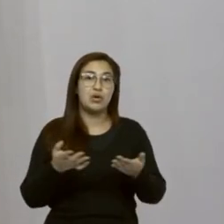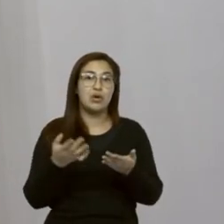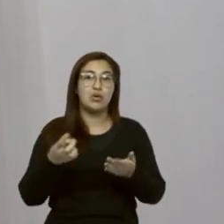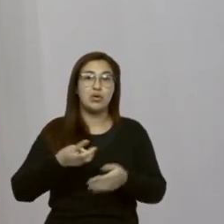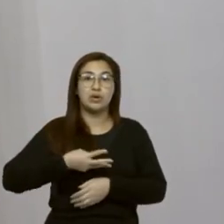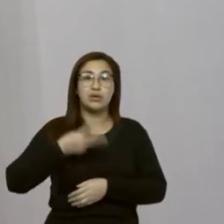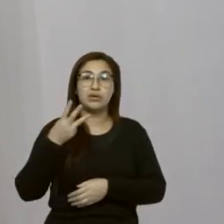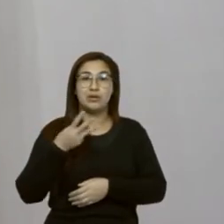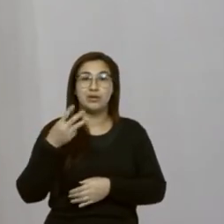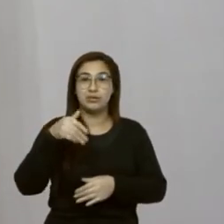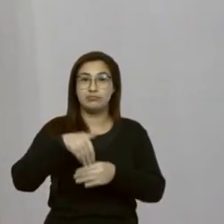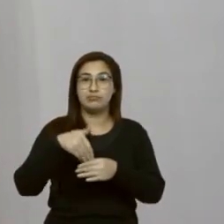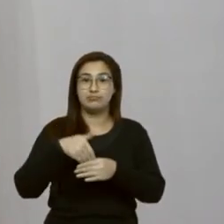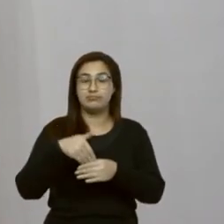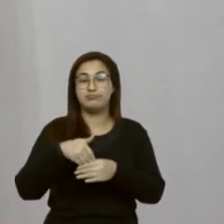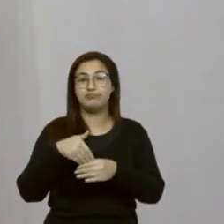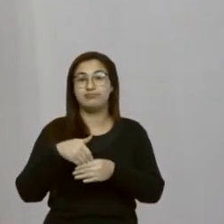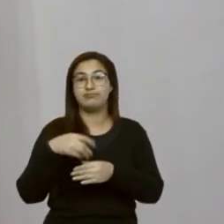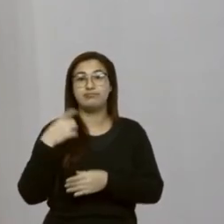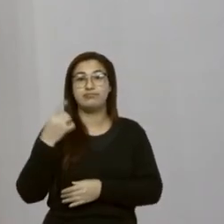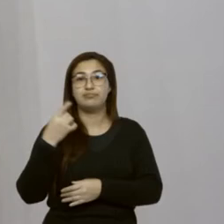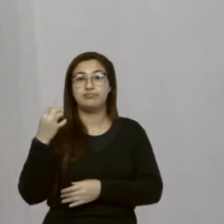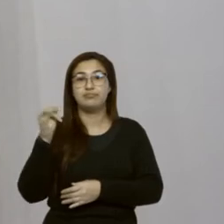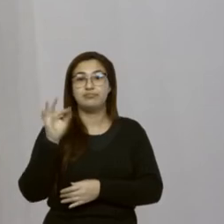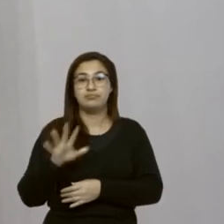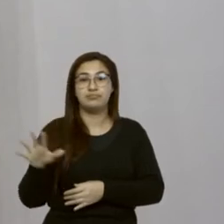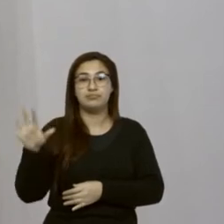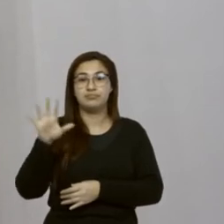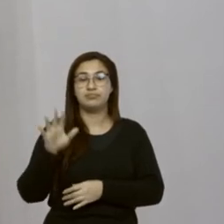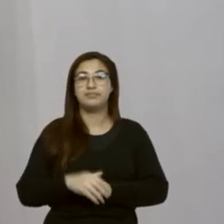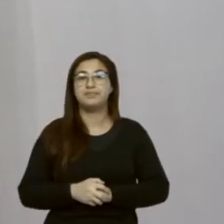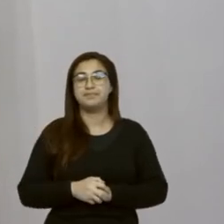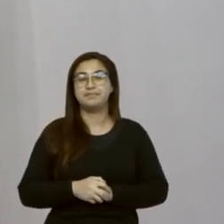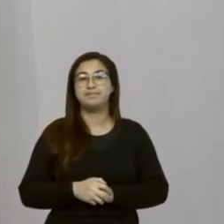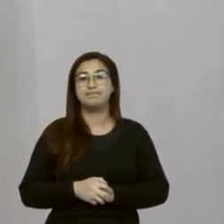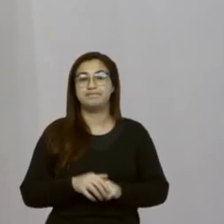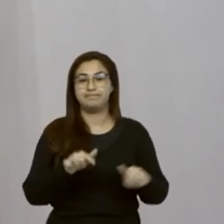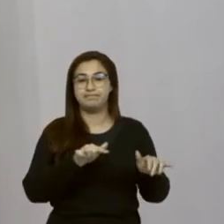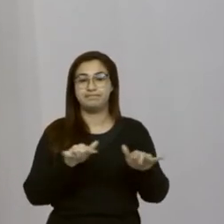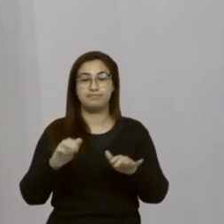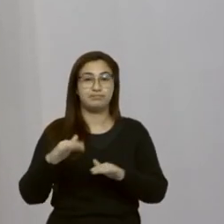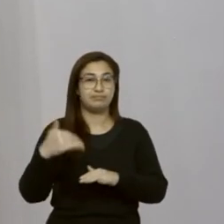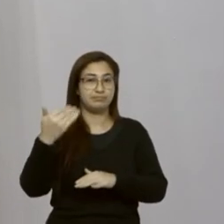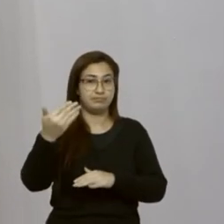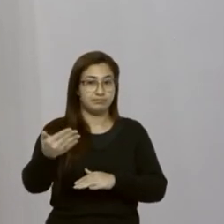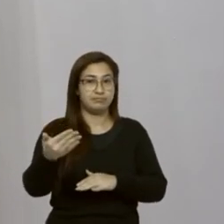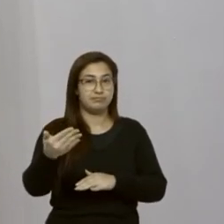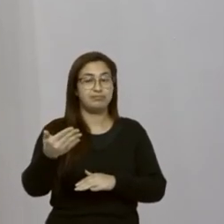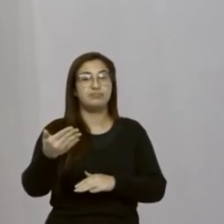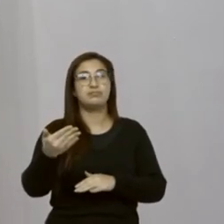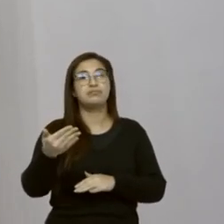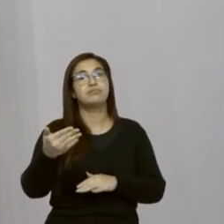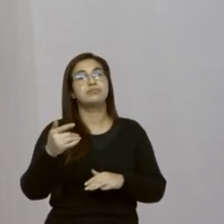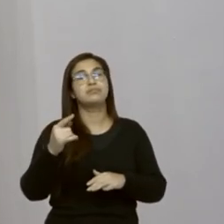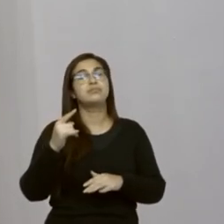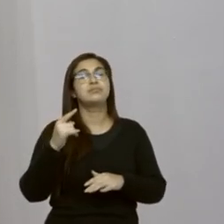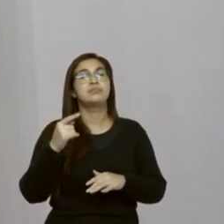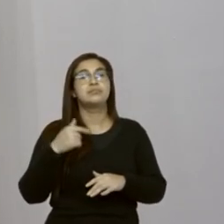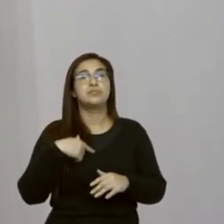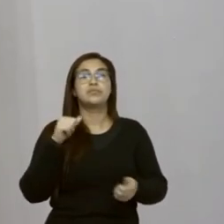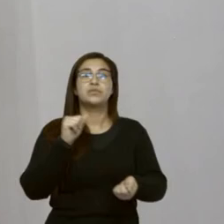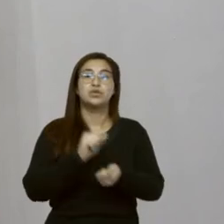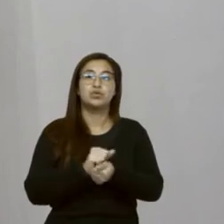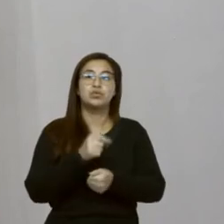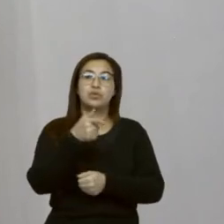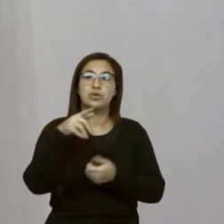de deputado federal, aonde, na próxima semana, eu estou indo a Brasília, junto com o deputado Peninha, uma